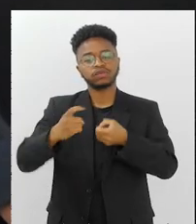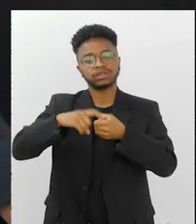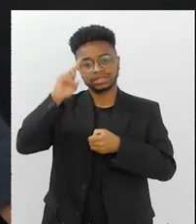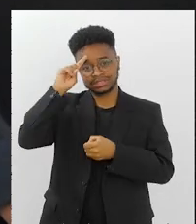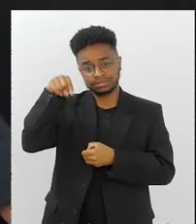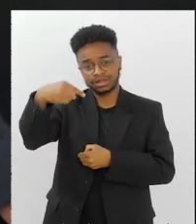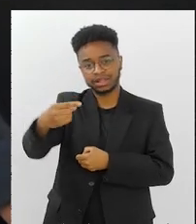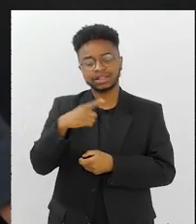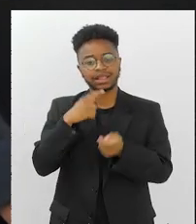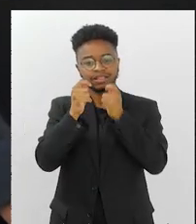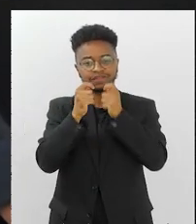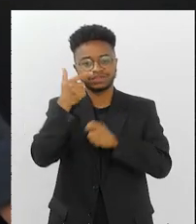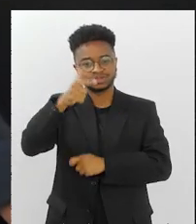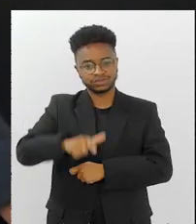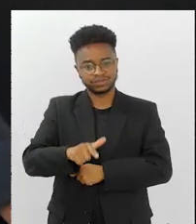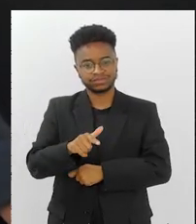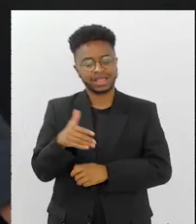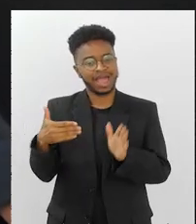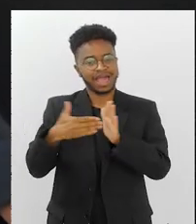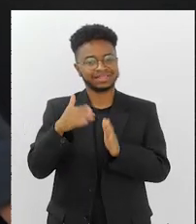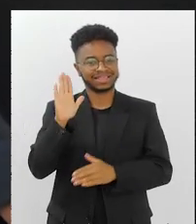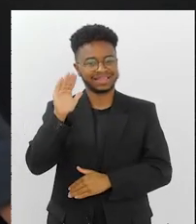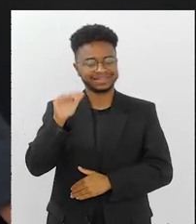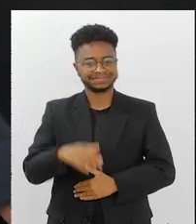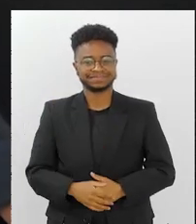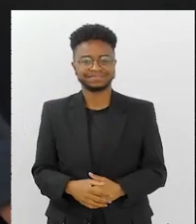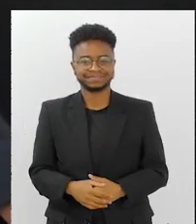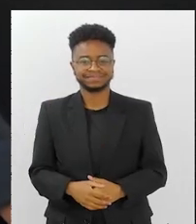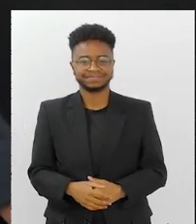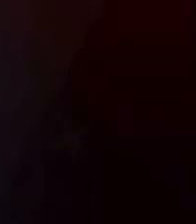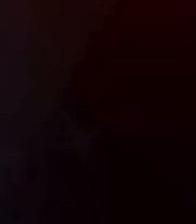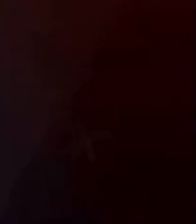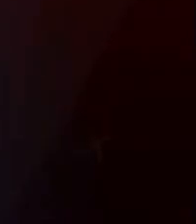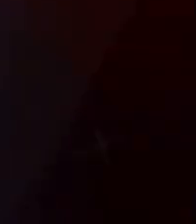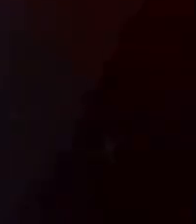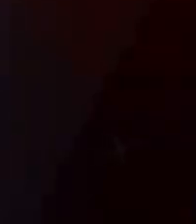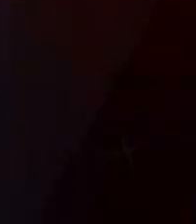próxima semana com mais uma entrevista até lá